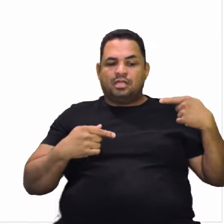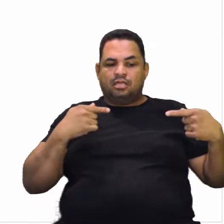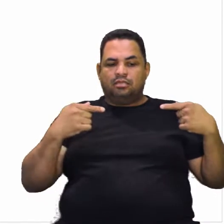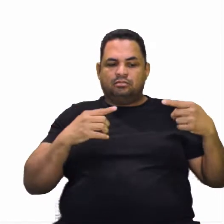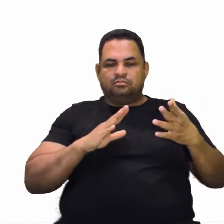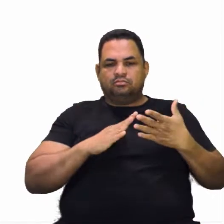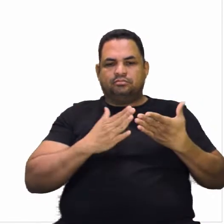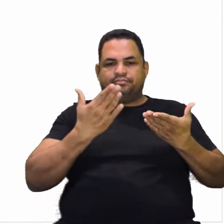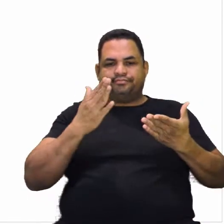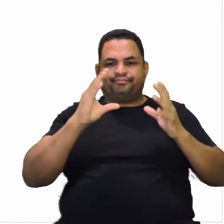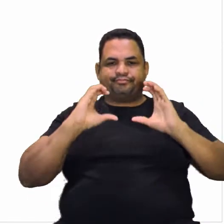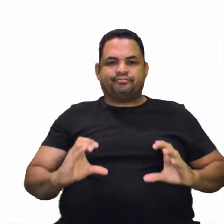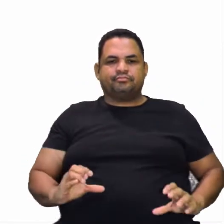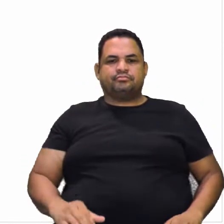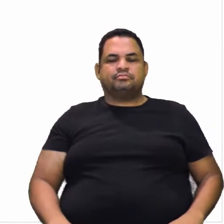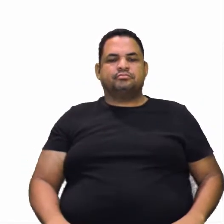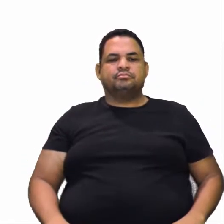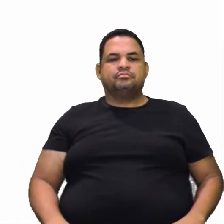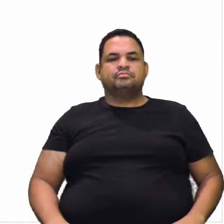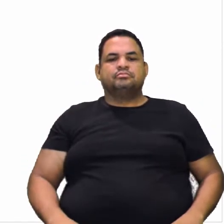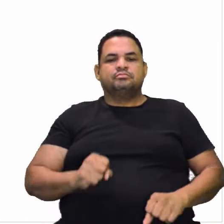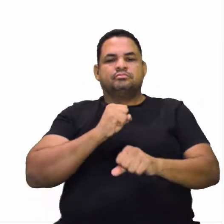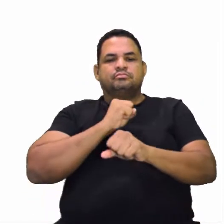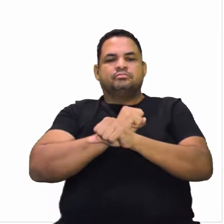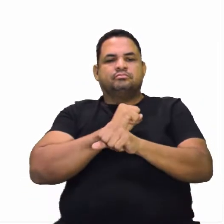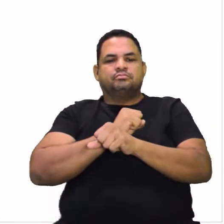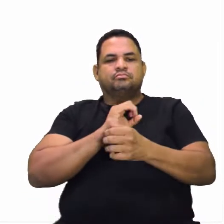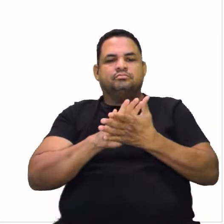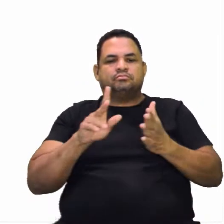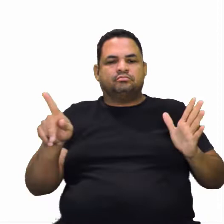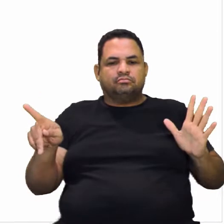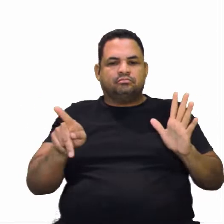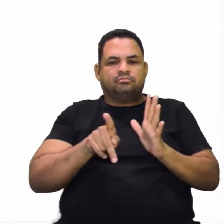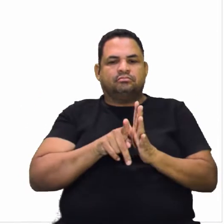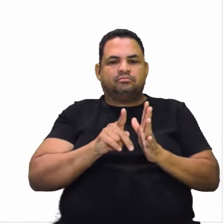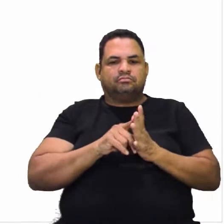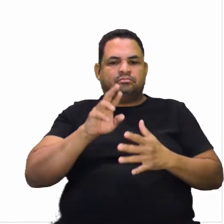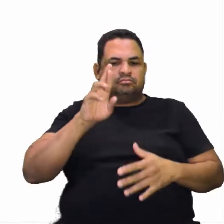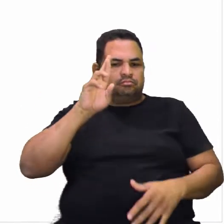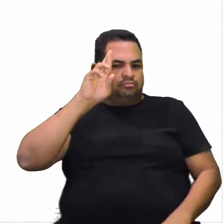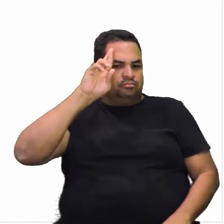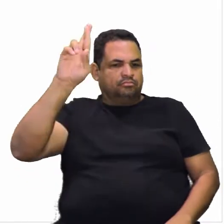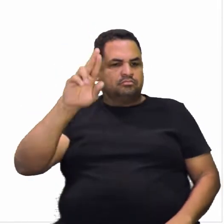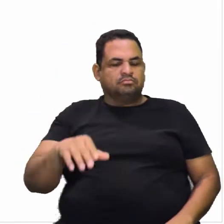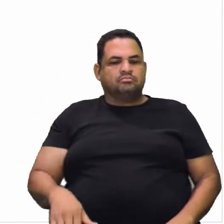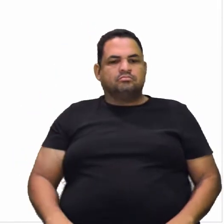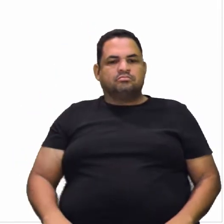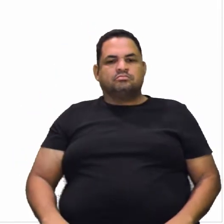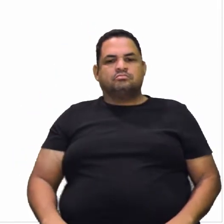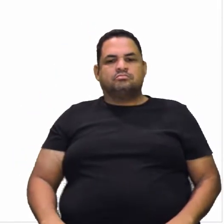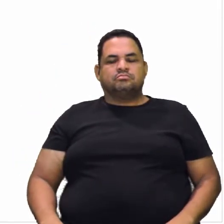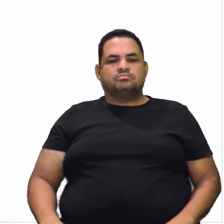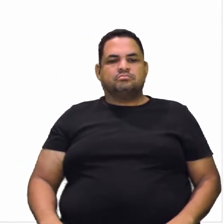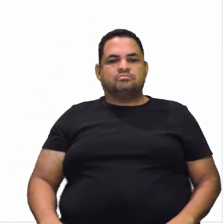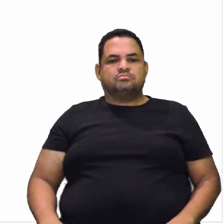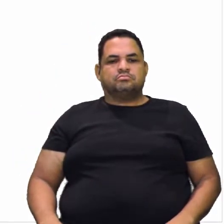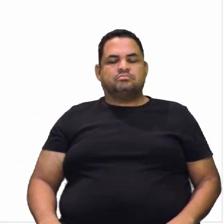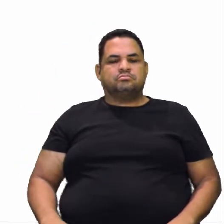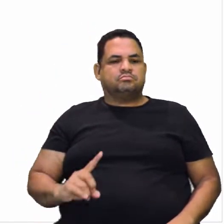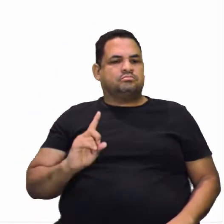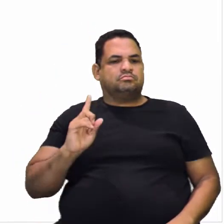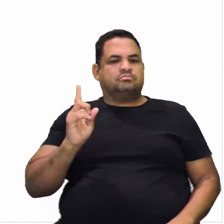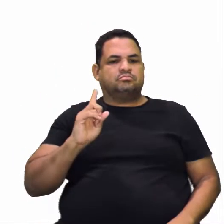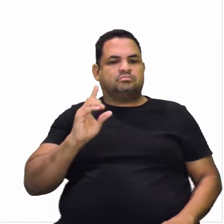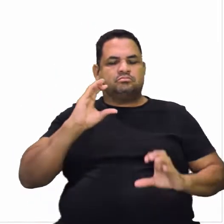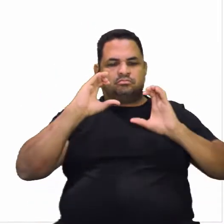cidadão. Os escravos eram considerados propriedades do seu senhor, ou seja, eles não eram considerados